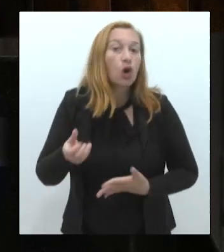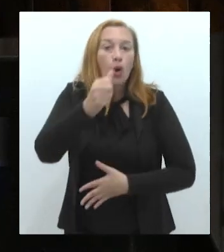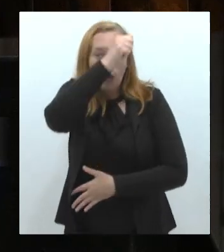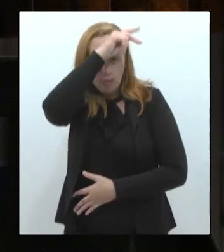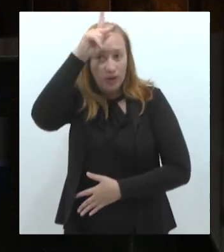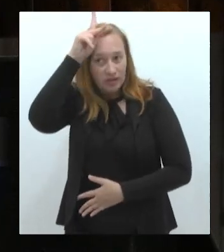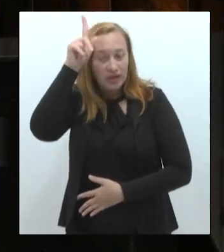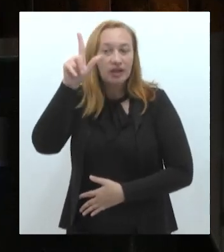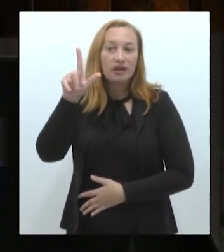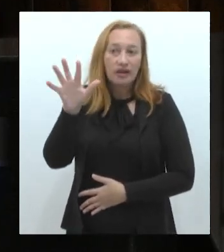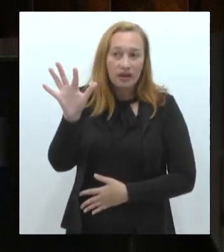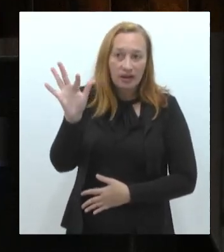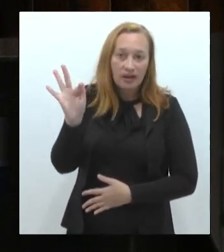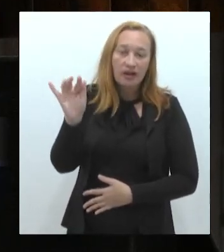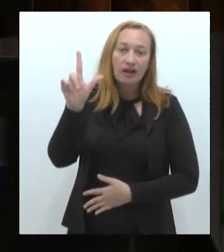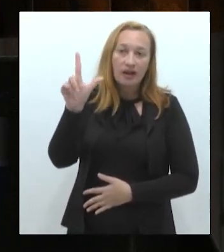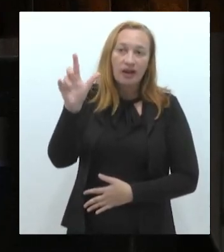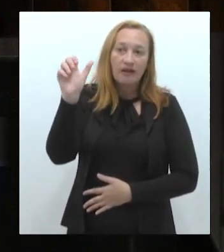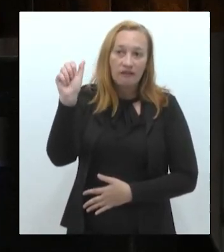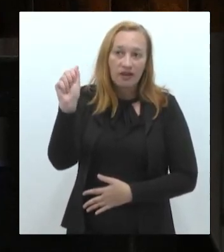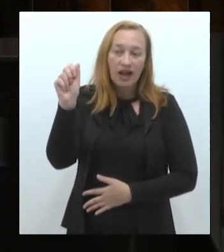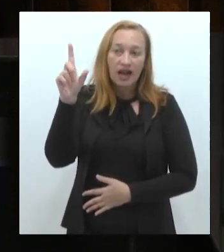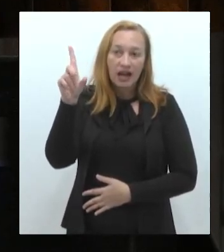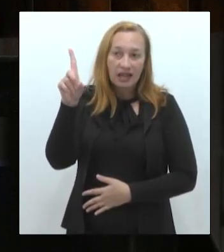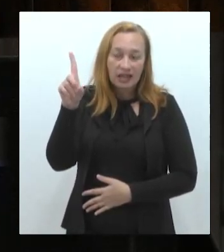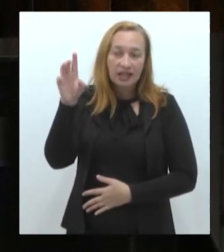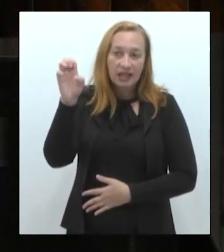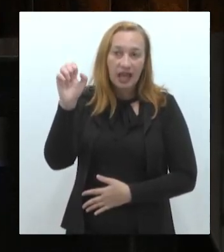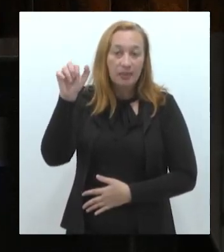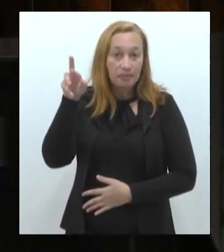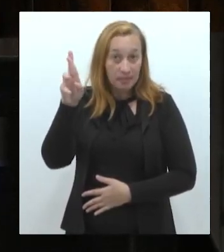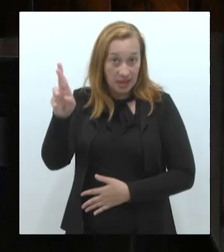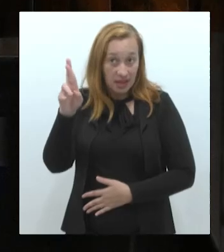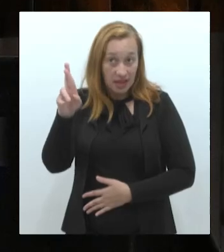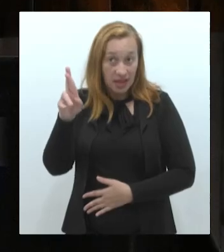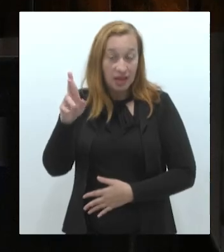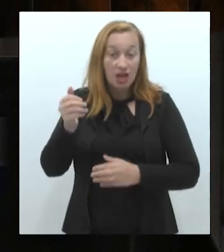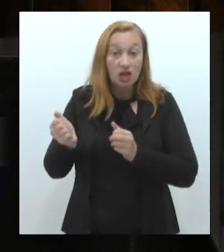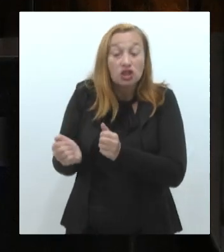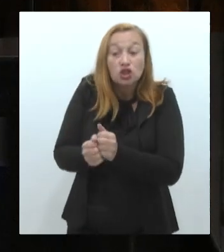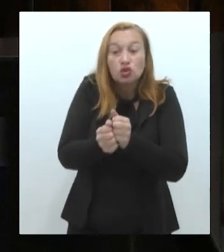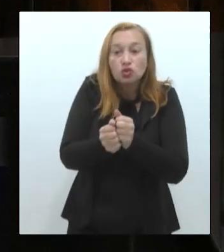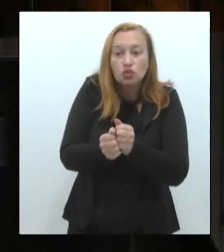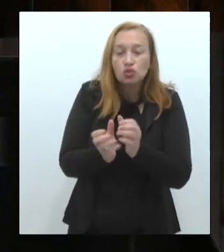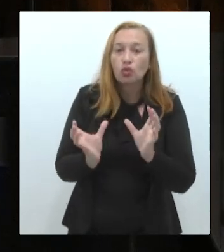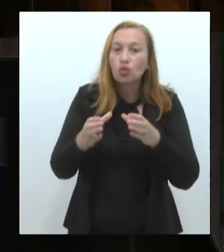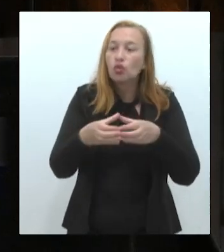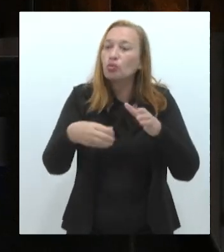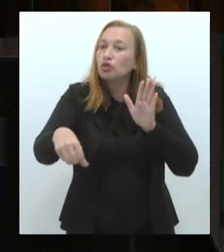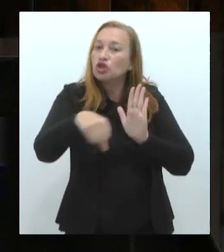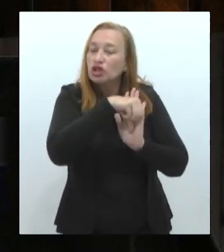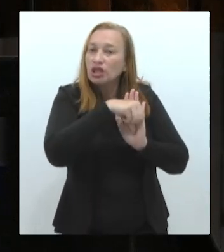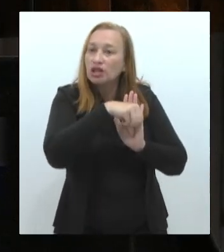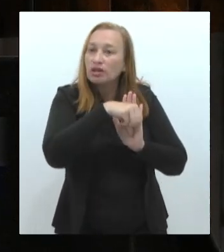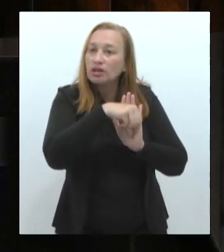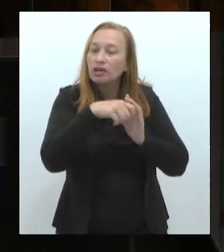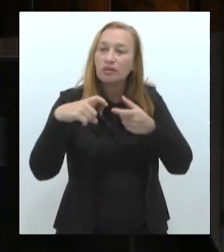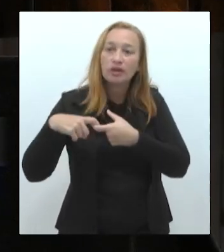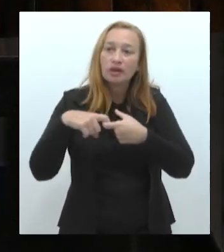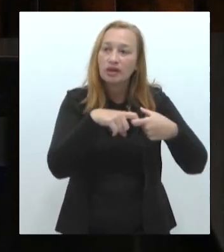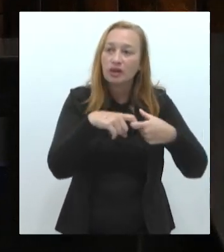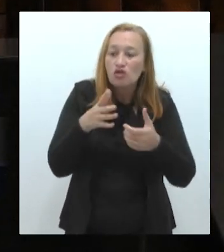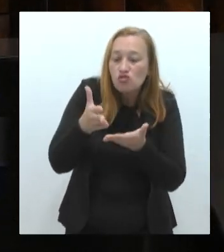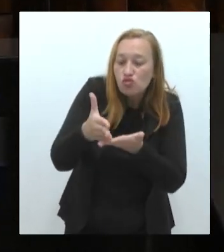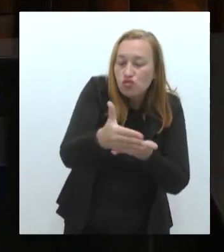prefeito Vladimir Garotinho anda de braços dados com essa máfia, a famosa máfia